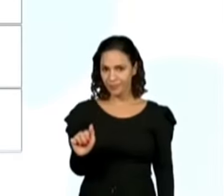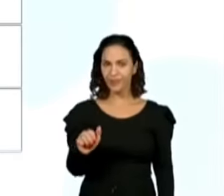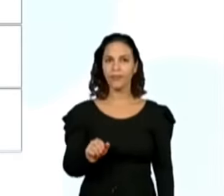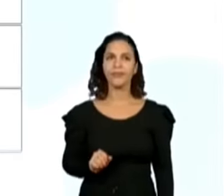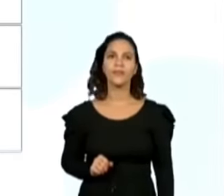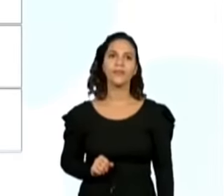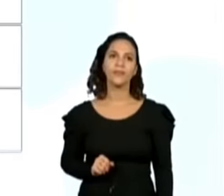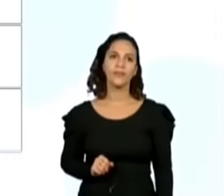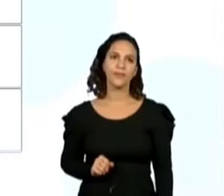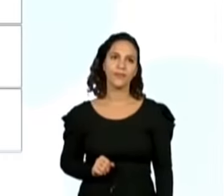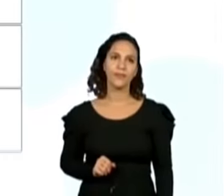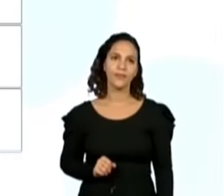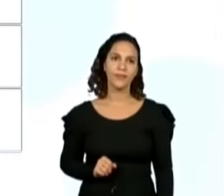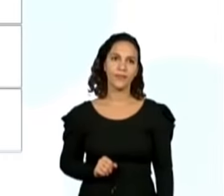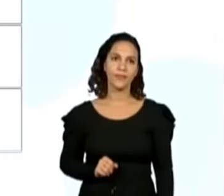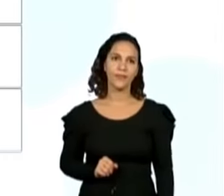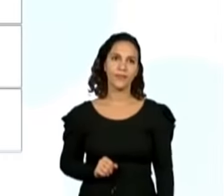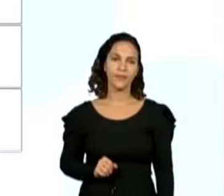patela.